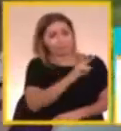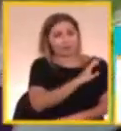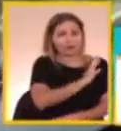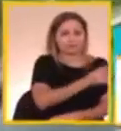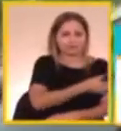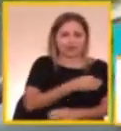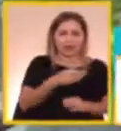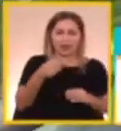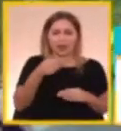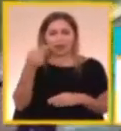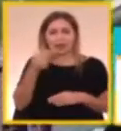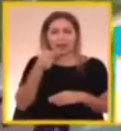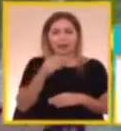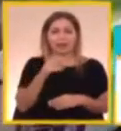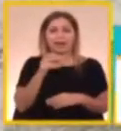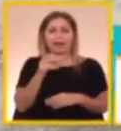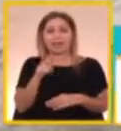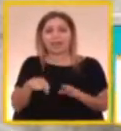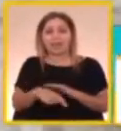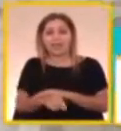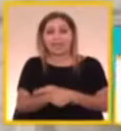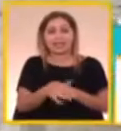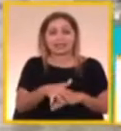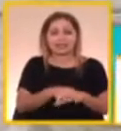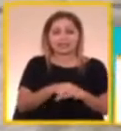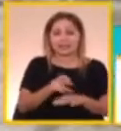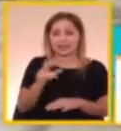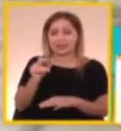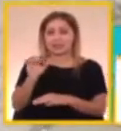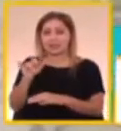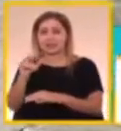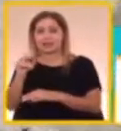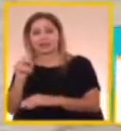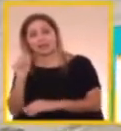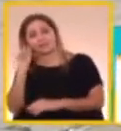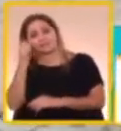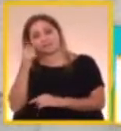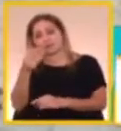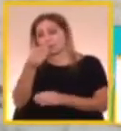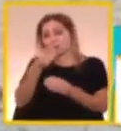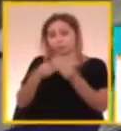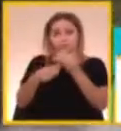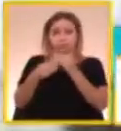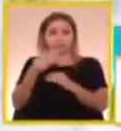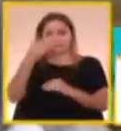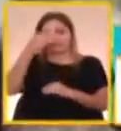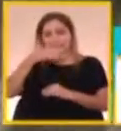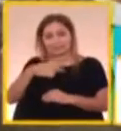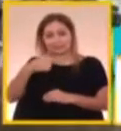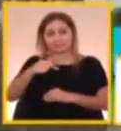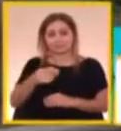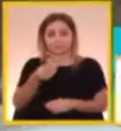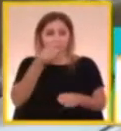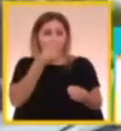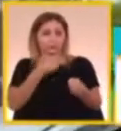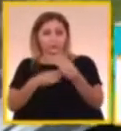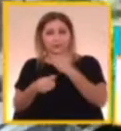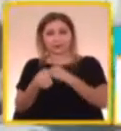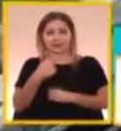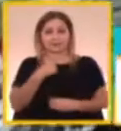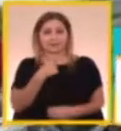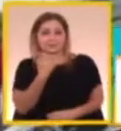de Enguias, e comer rancho em Viseu que servem todos os dias. É a comer que eu